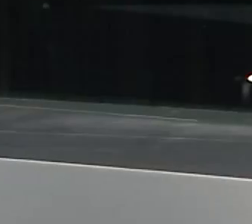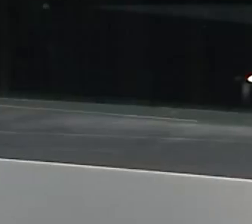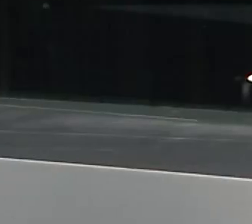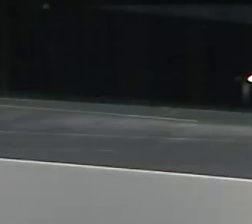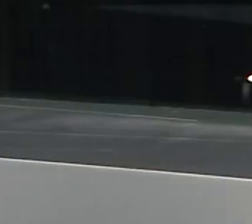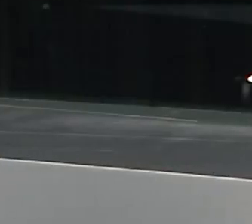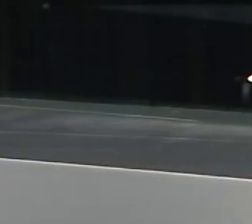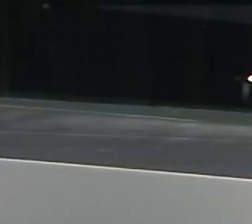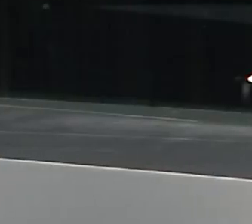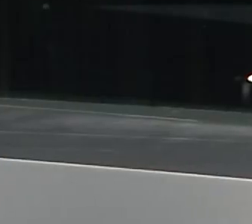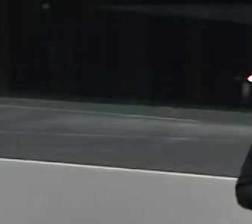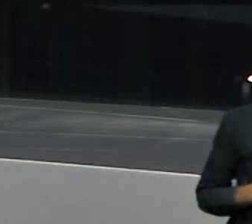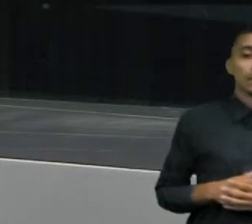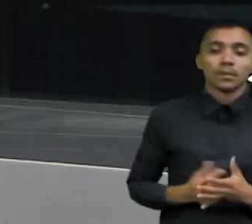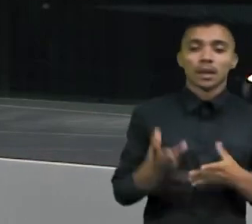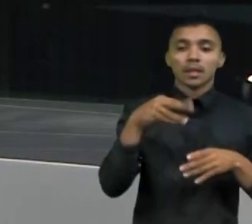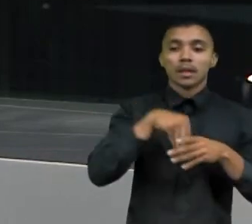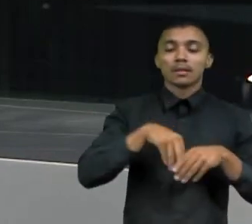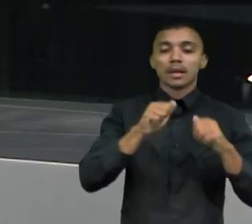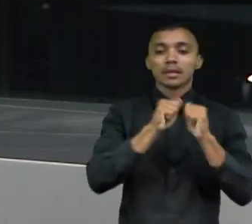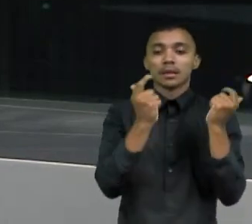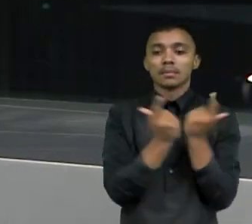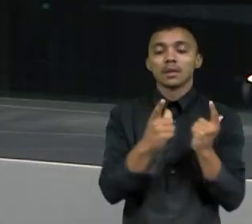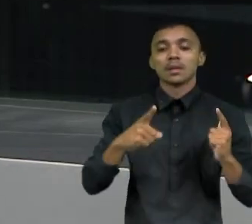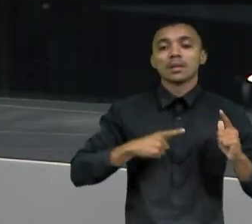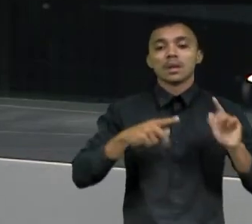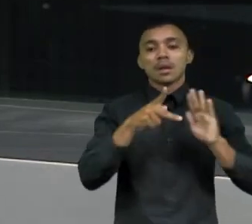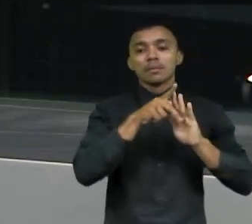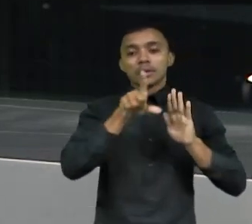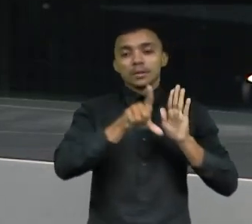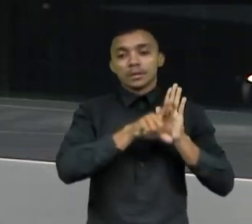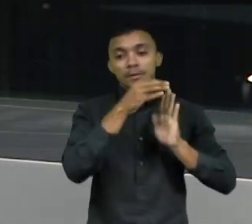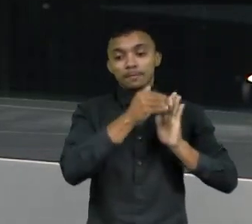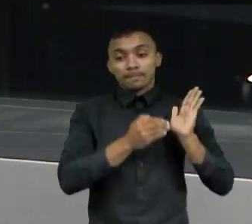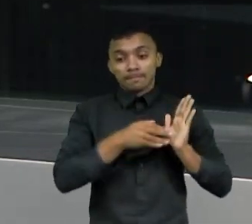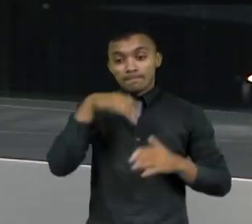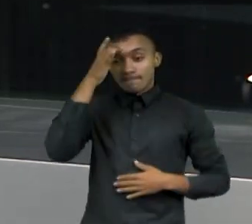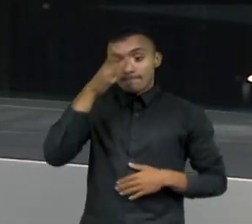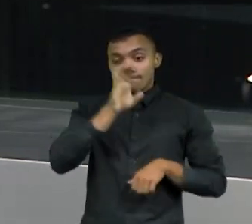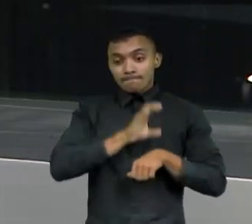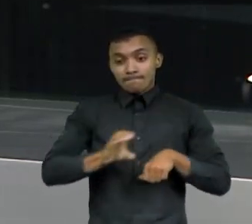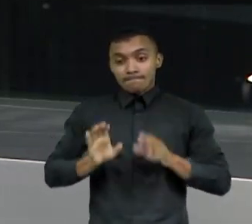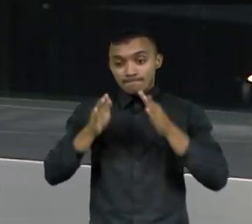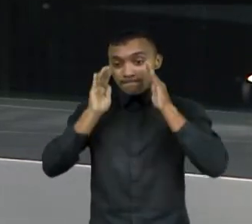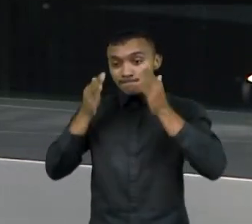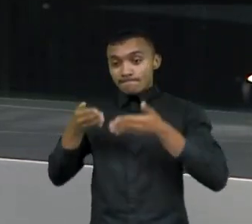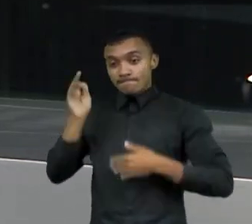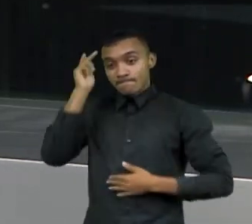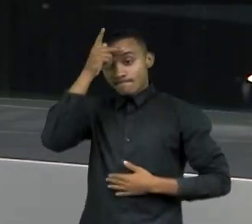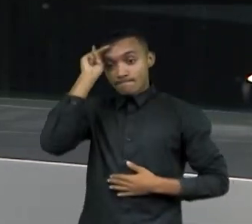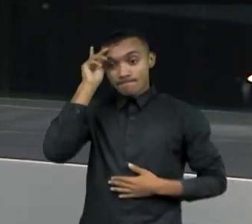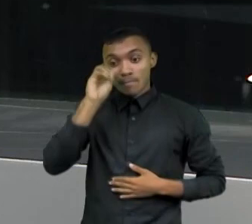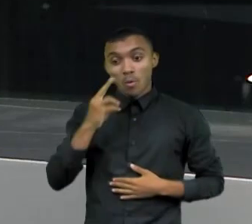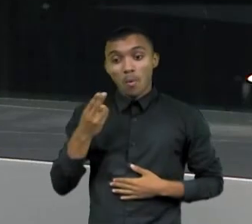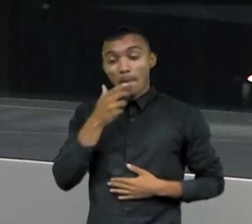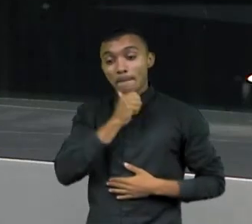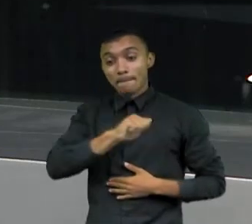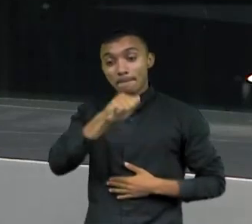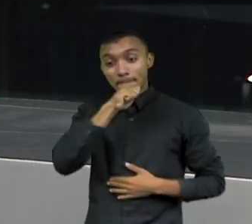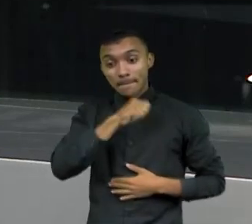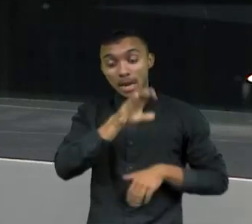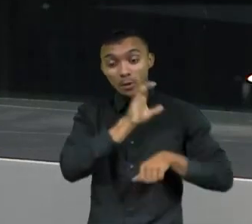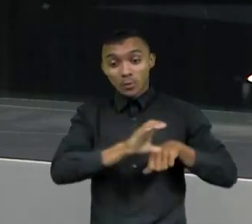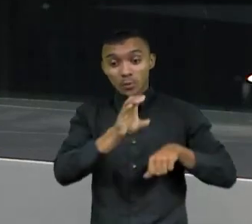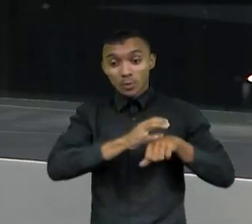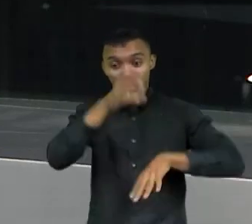Tramita na Assembleia Legislativa um projeto de lei que facilita a profissionalização ou inclusão de pais ou